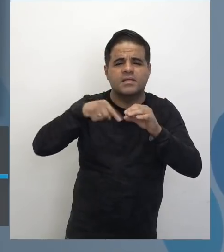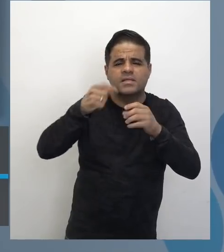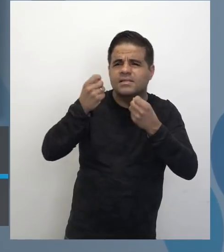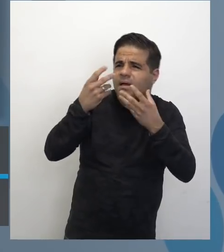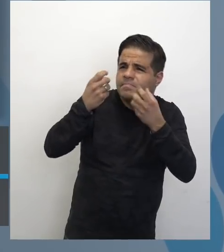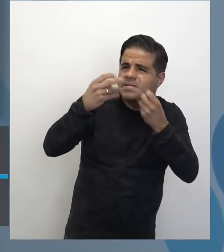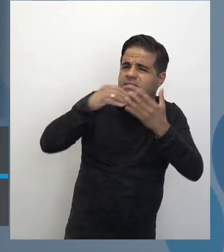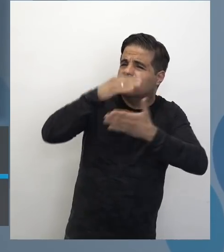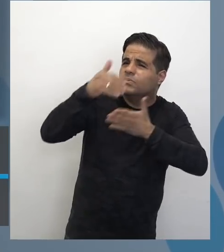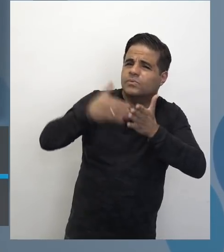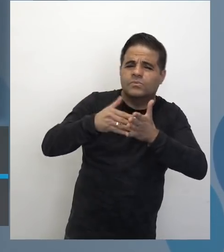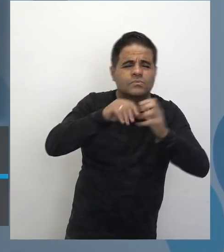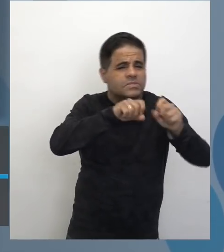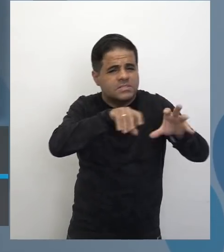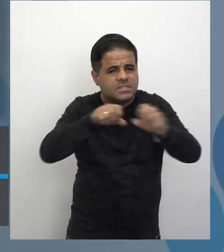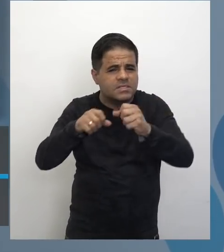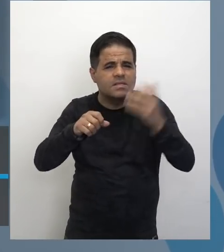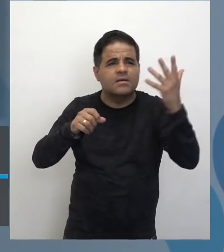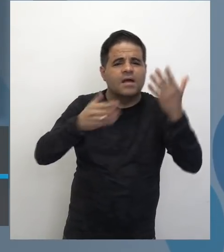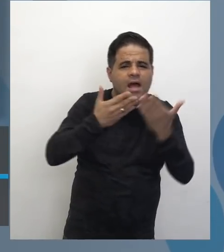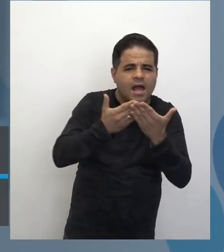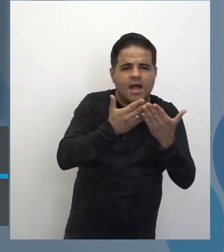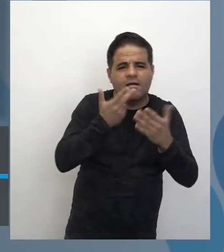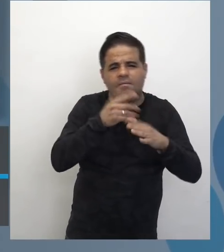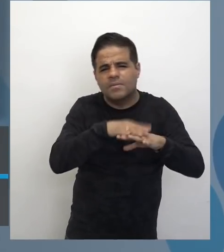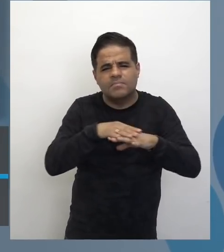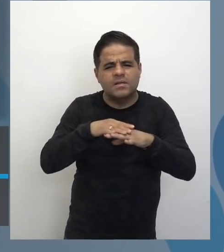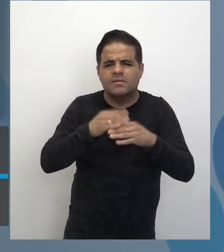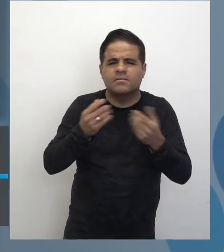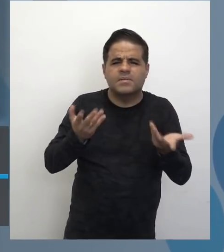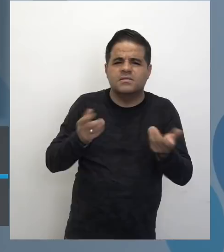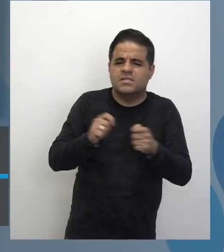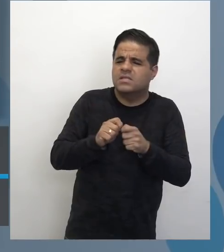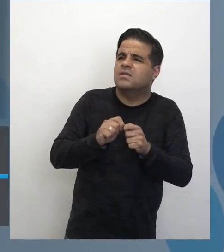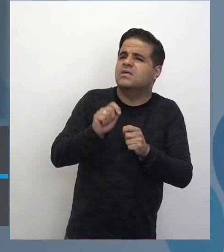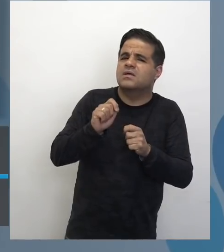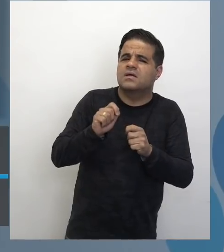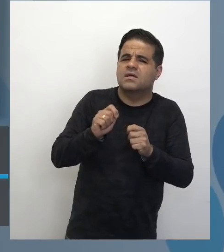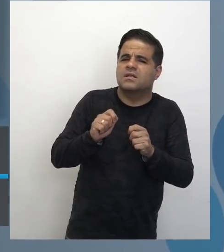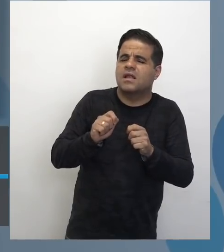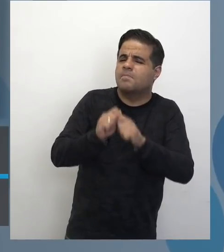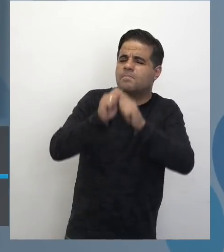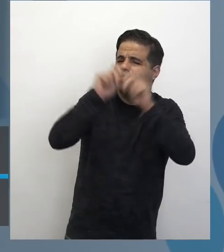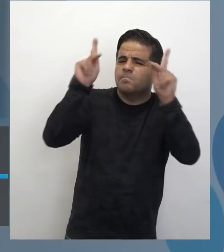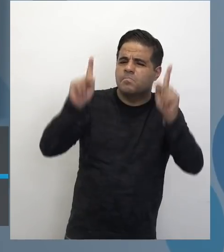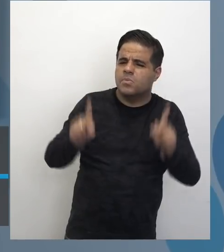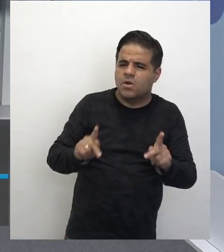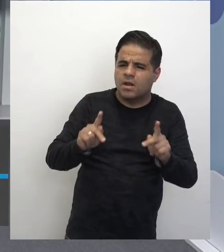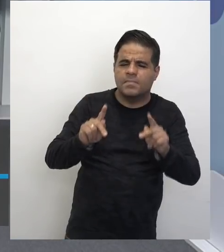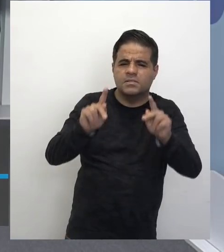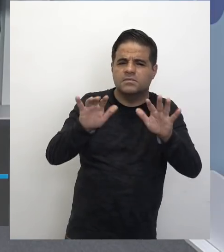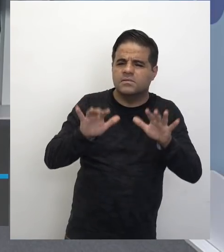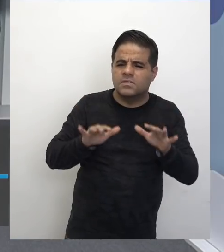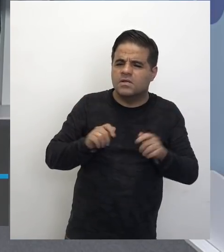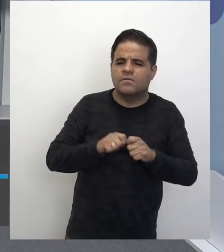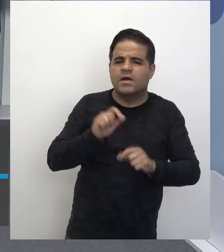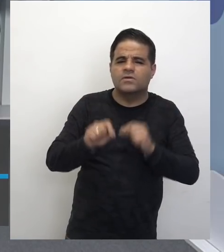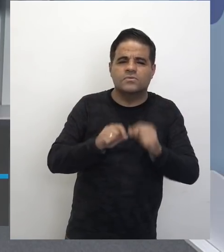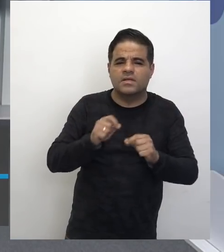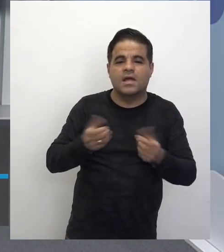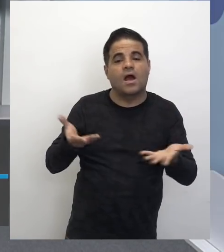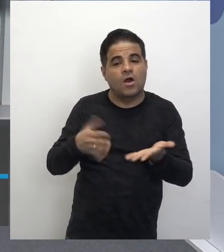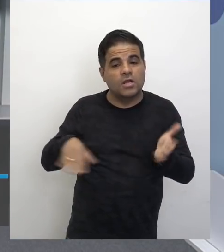tudo isso, tá, os bonitos, aula de matemática tops, e o que eu faço com isso na programação? Agora chegou a hora da